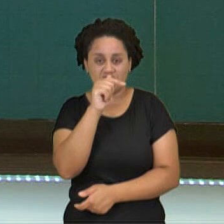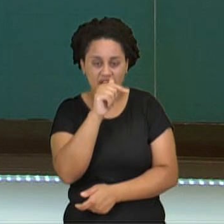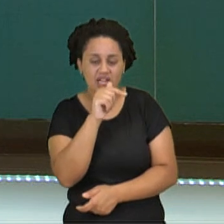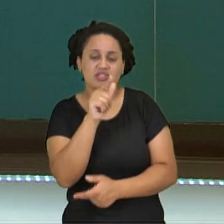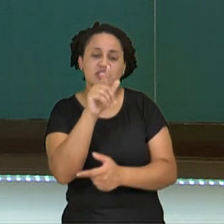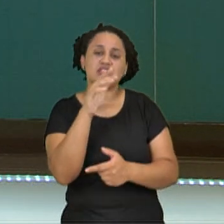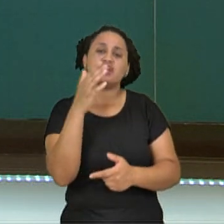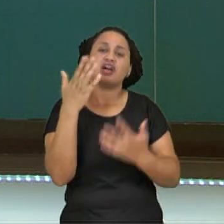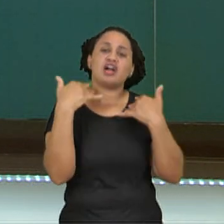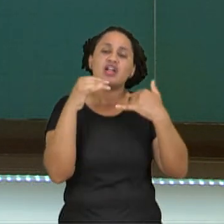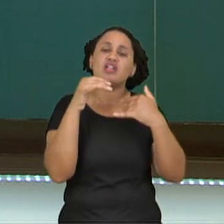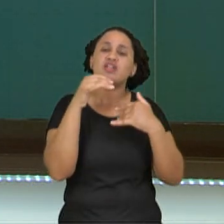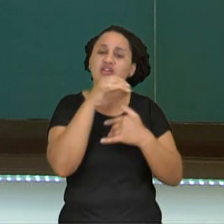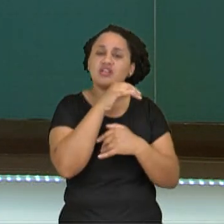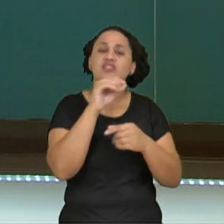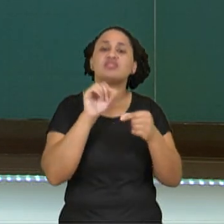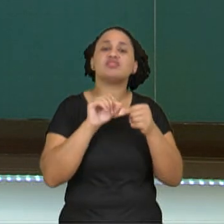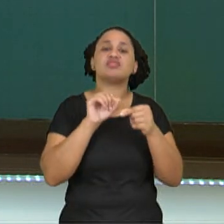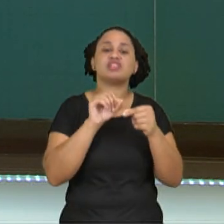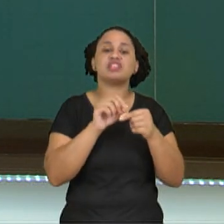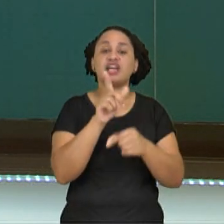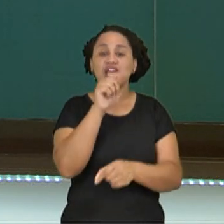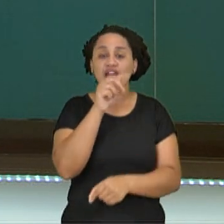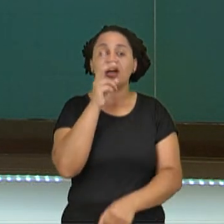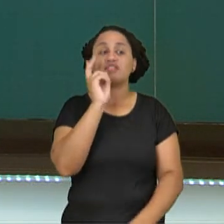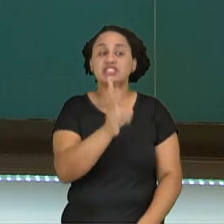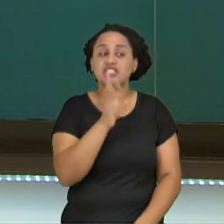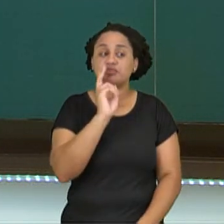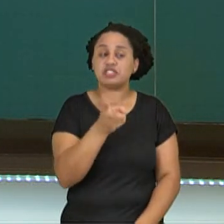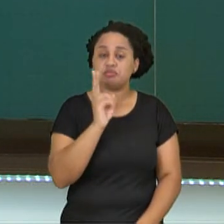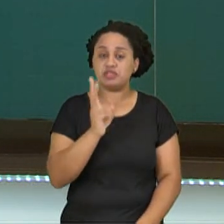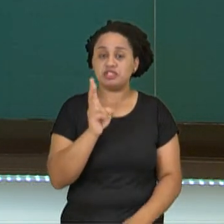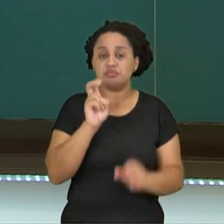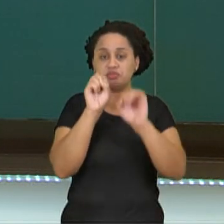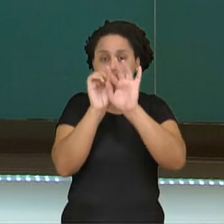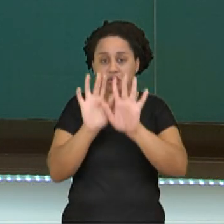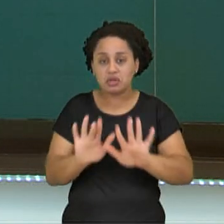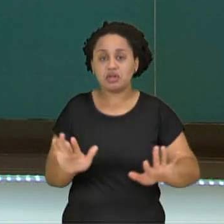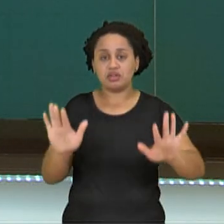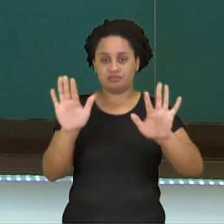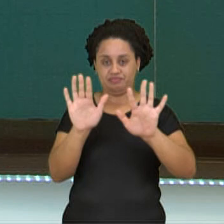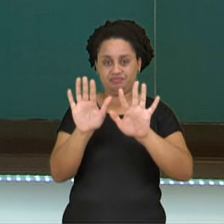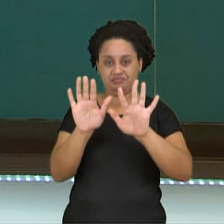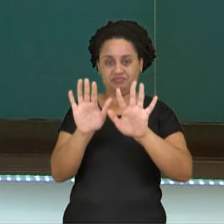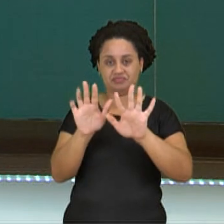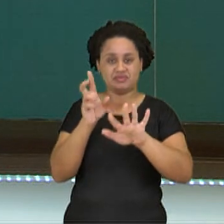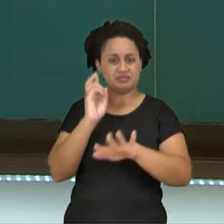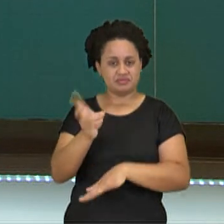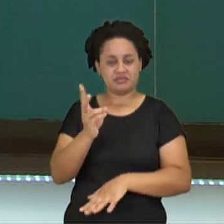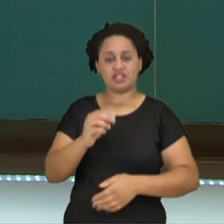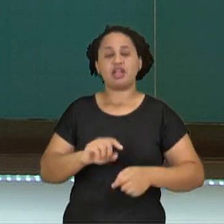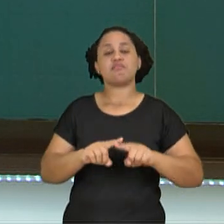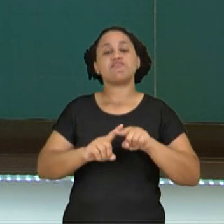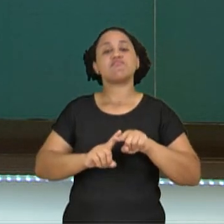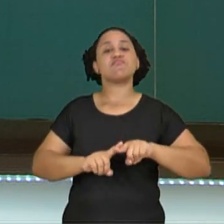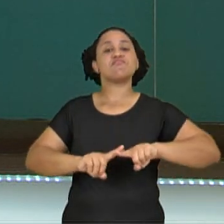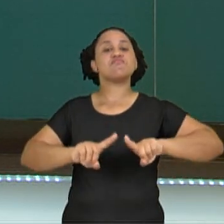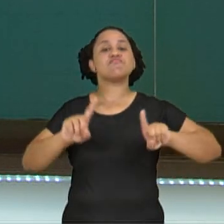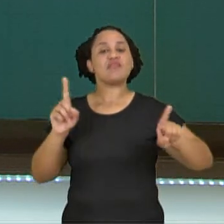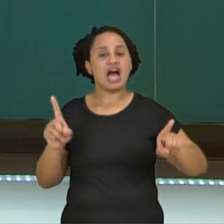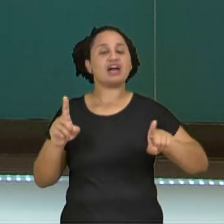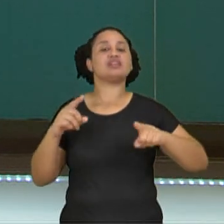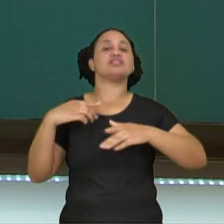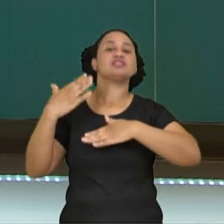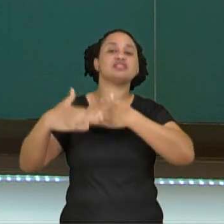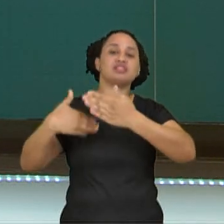água sempre estivesse no estado gasoso, estado de vapor. Porém, com o passar